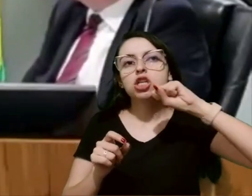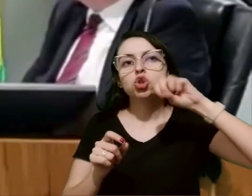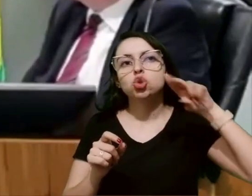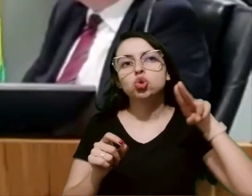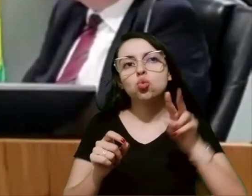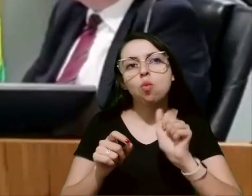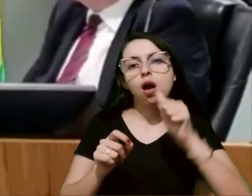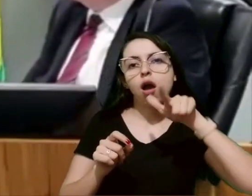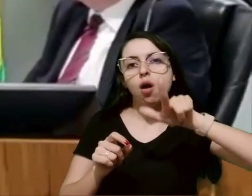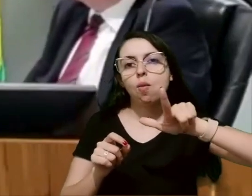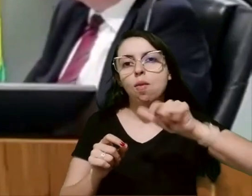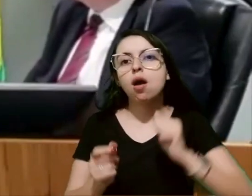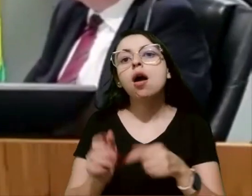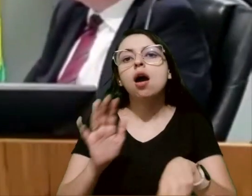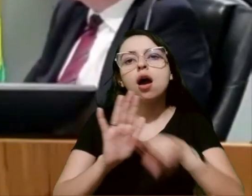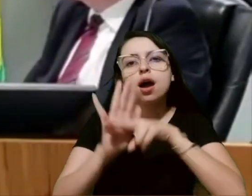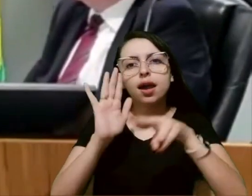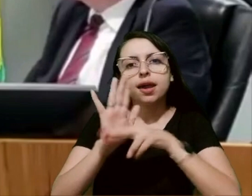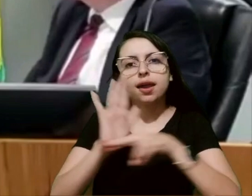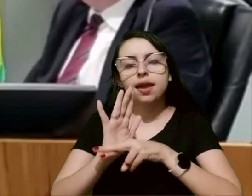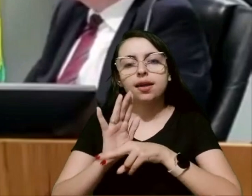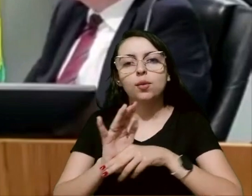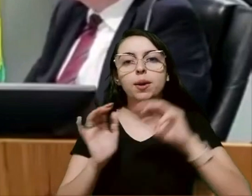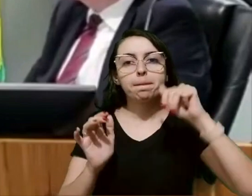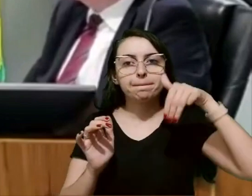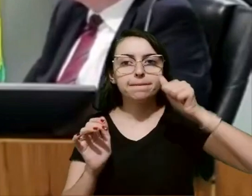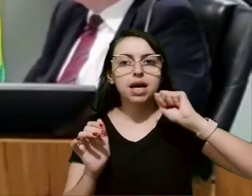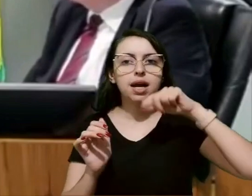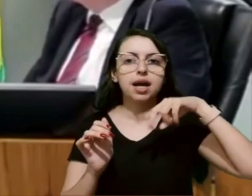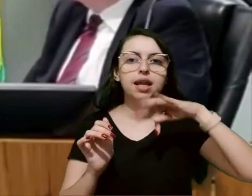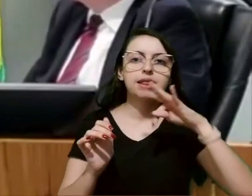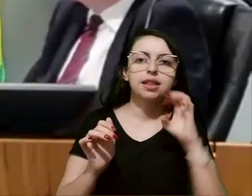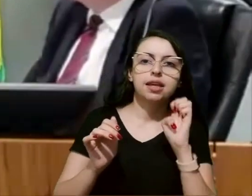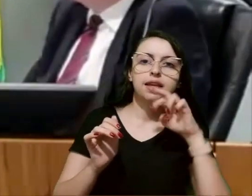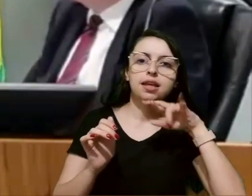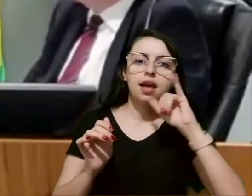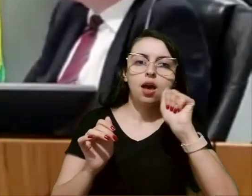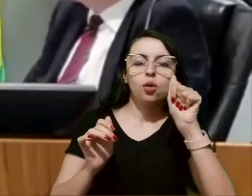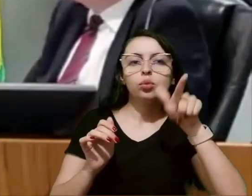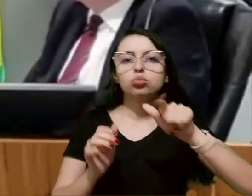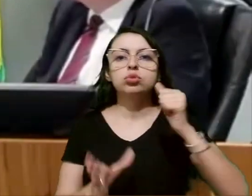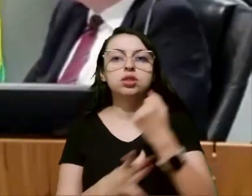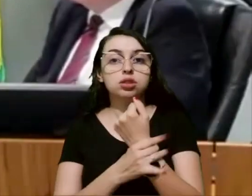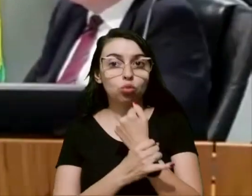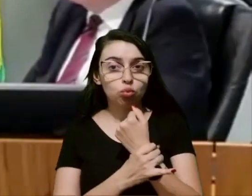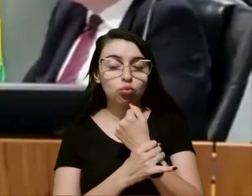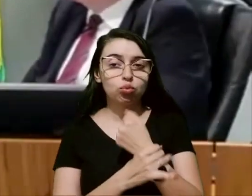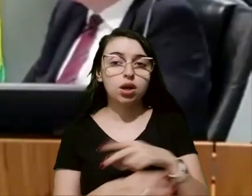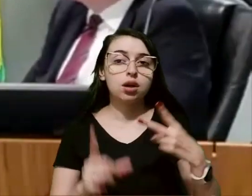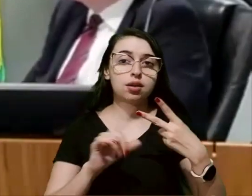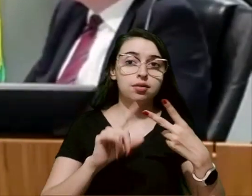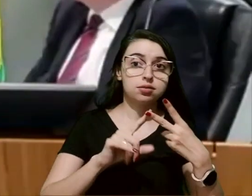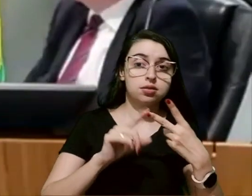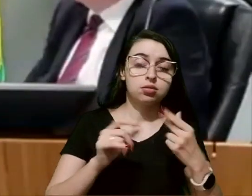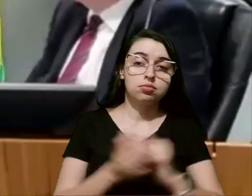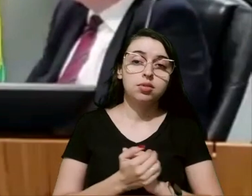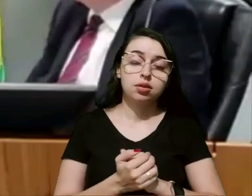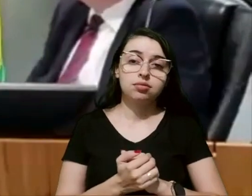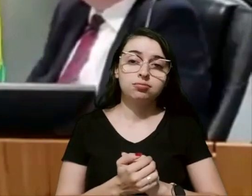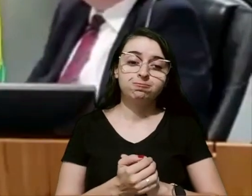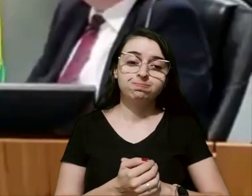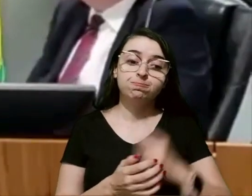As regras materiais, elas são regras de segurança, de promoção da segurança. As regras processuais,